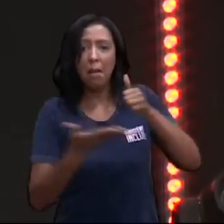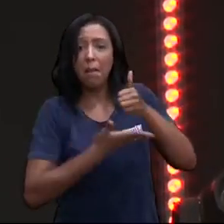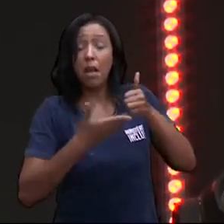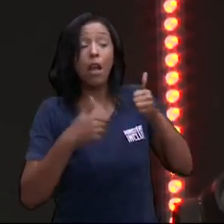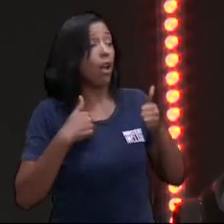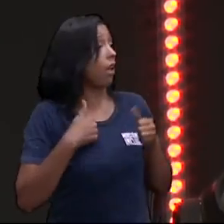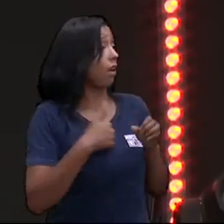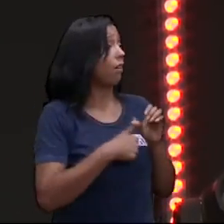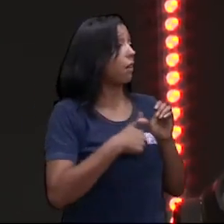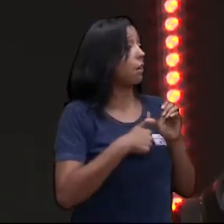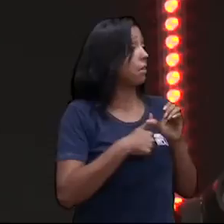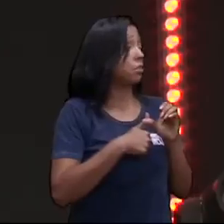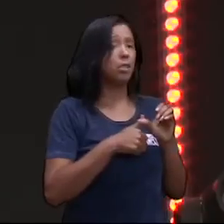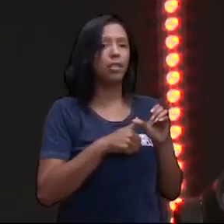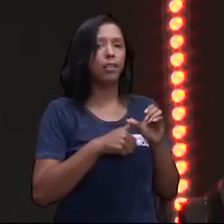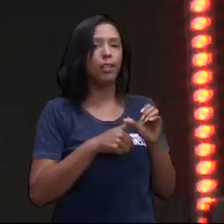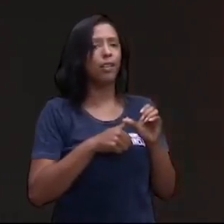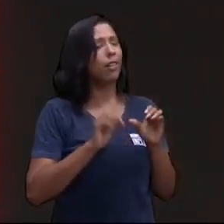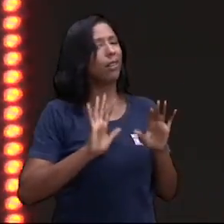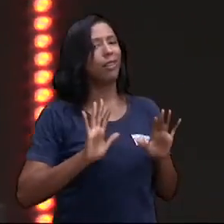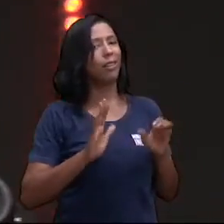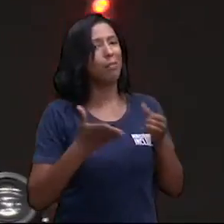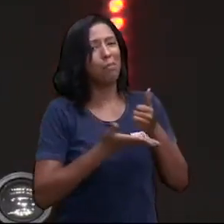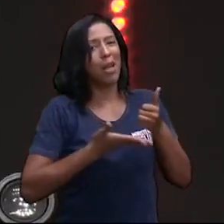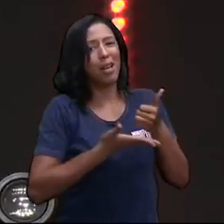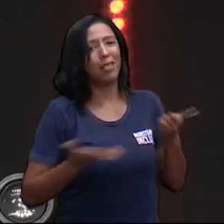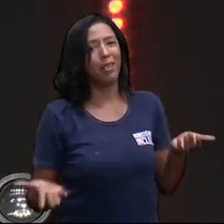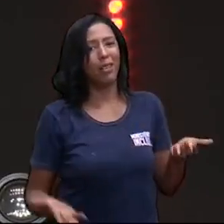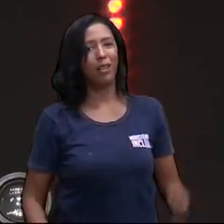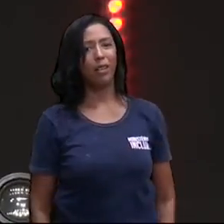igreja atitude do Pastor Josué é isso é muito Raso